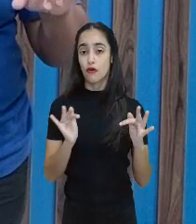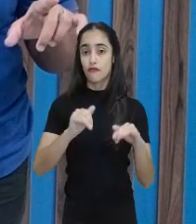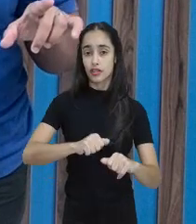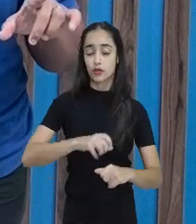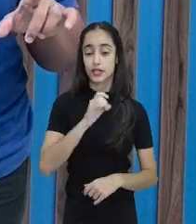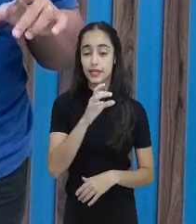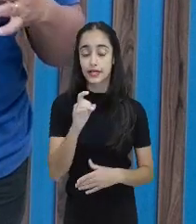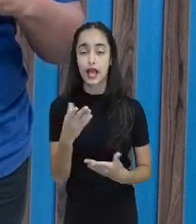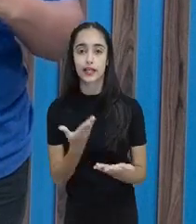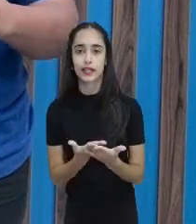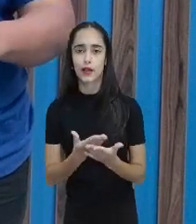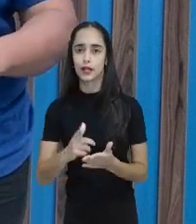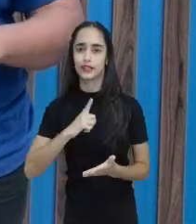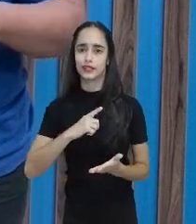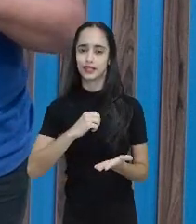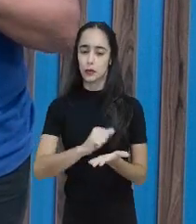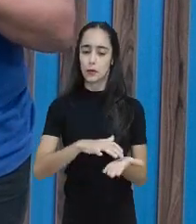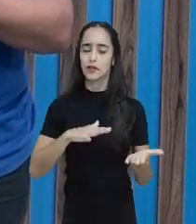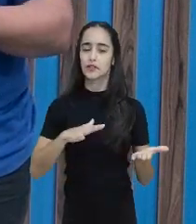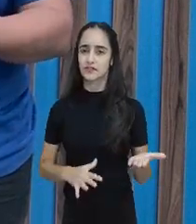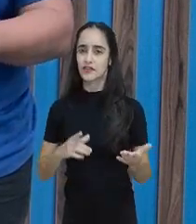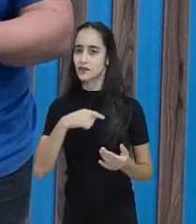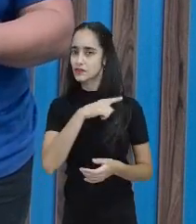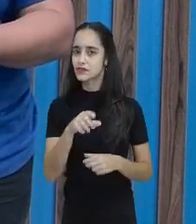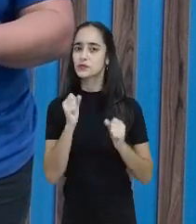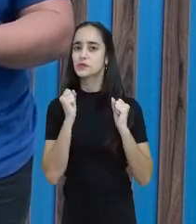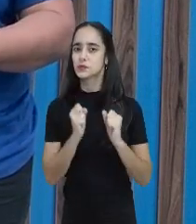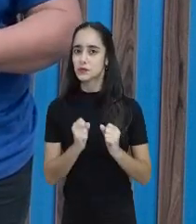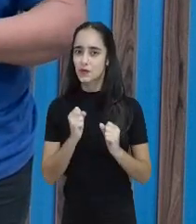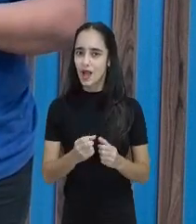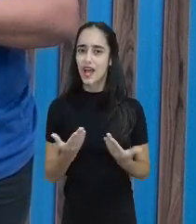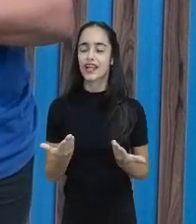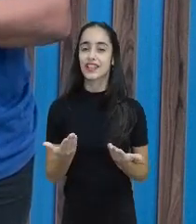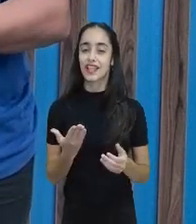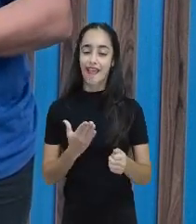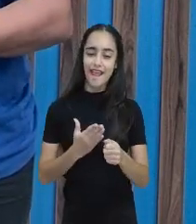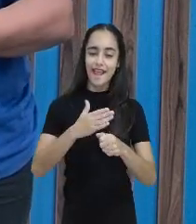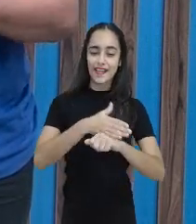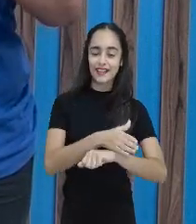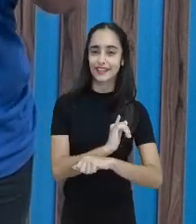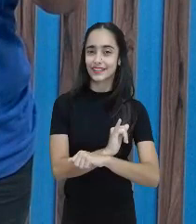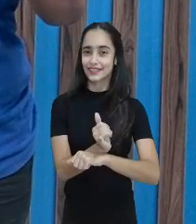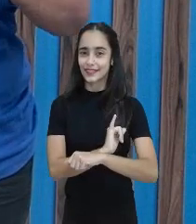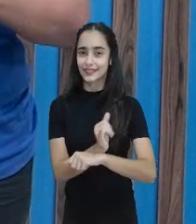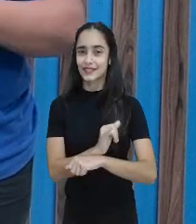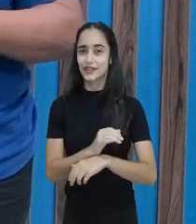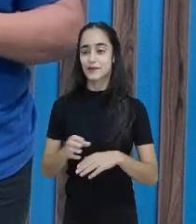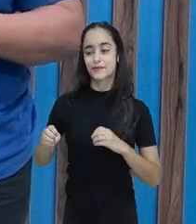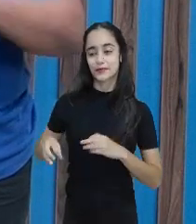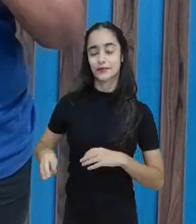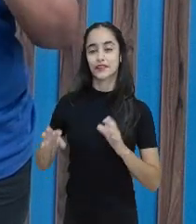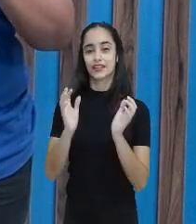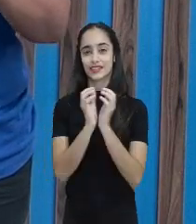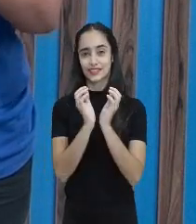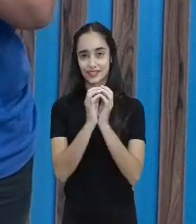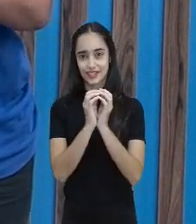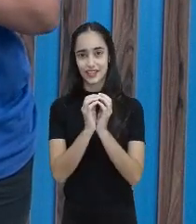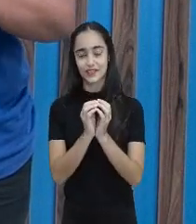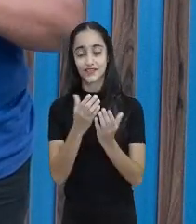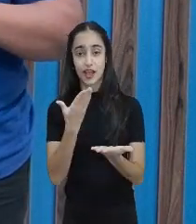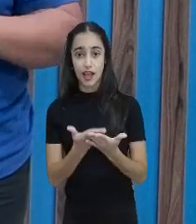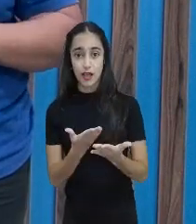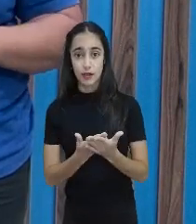de atividades. Vocês podem acessar a aula no YouTube, aproveita e nos comentários vocês podem